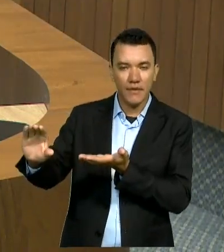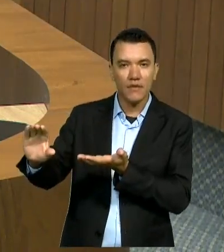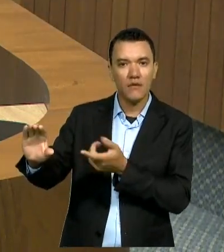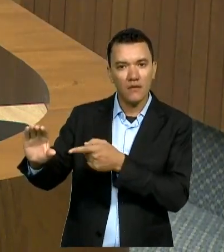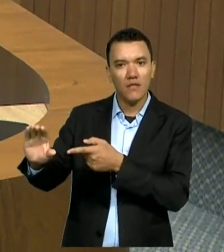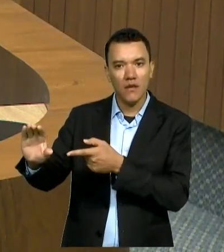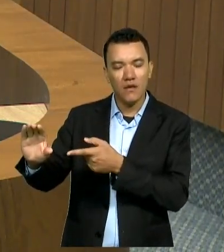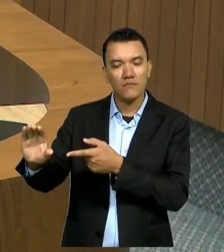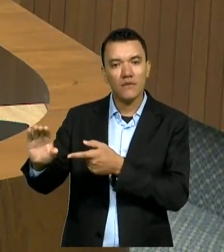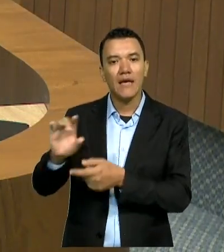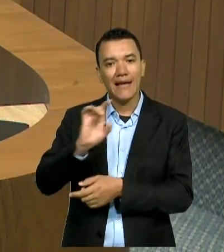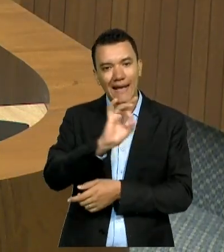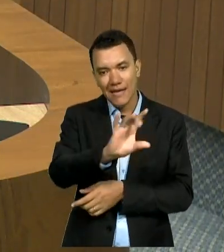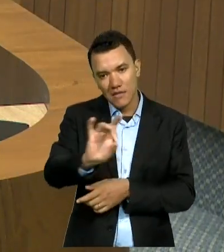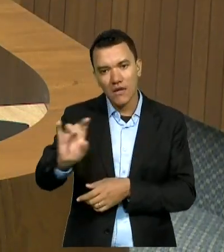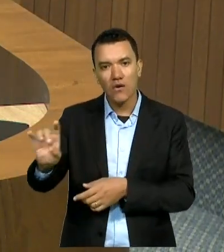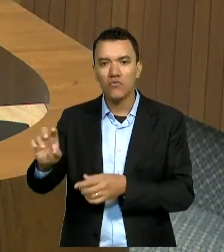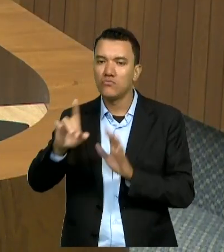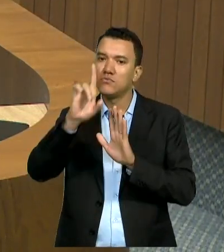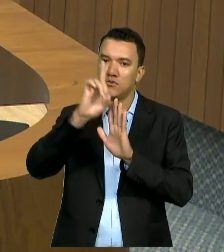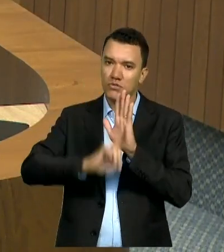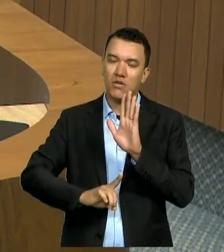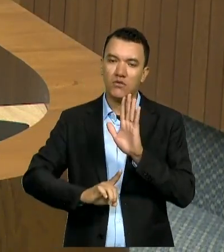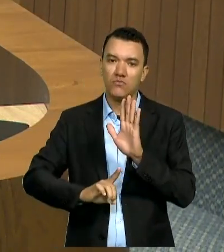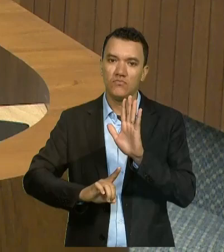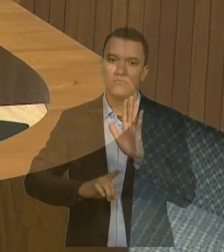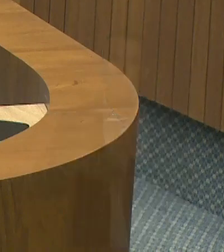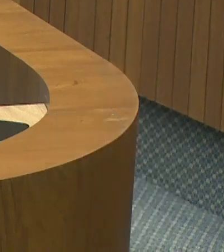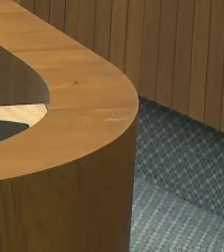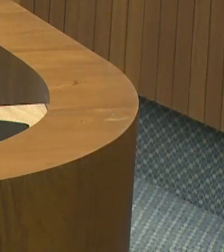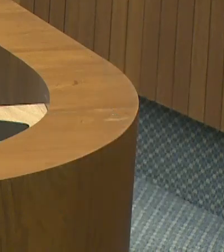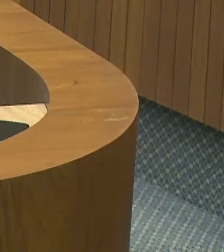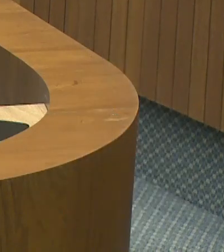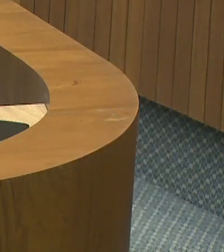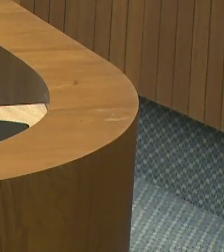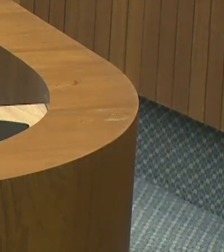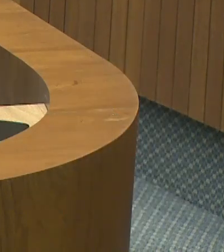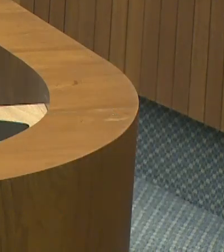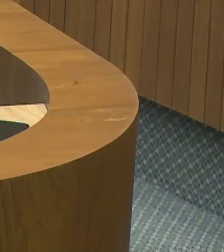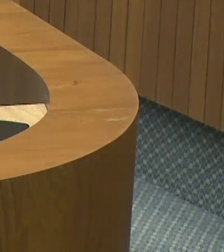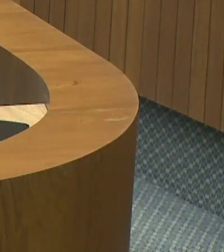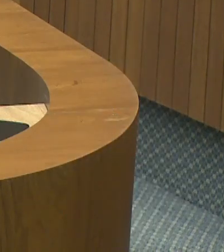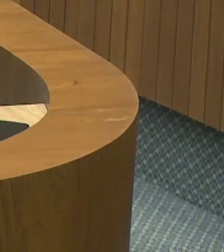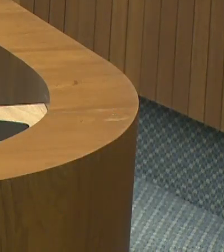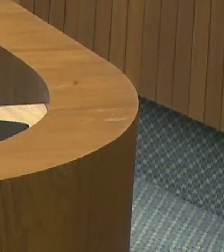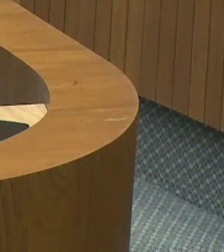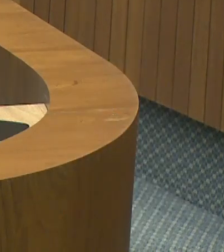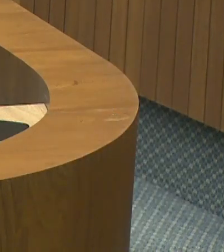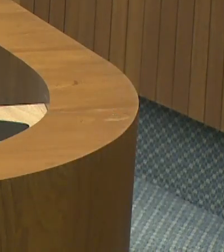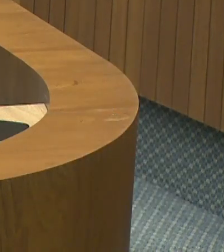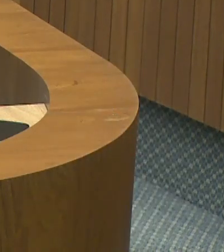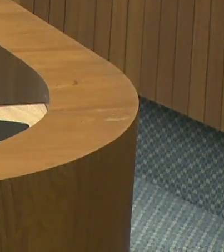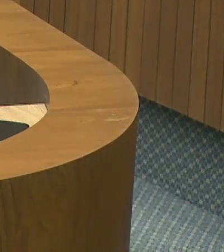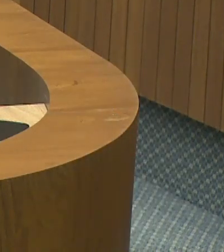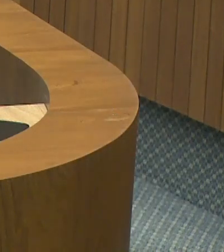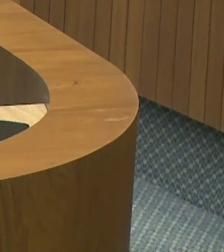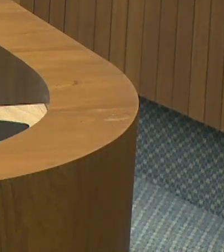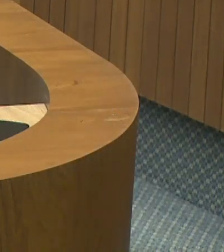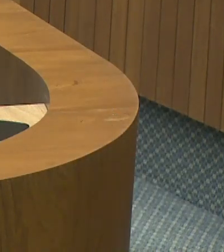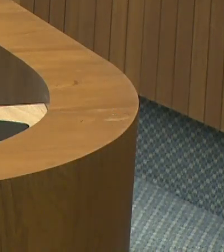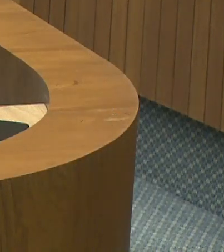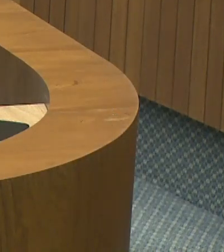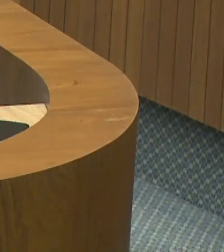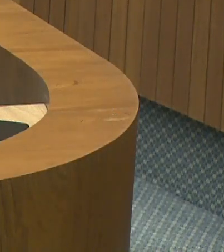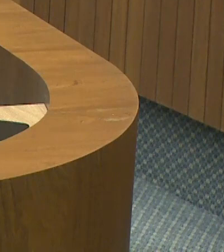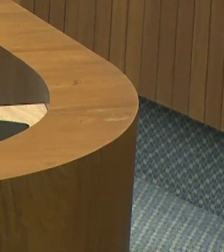quantia, a que cada um tem direito. Já tem o valor da sua cota, cada um, e agora é fácil calcular. Então, quero também